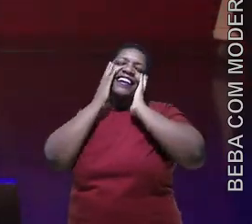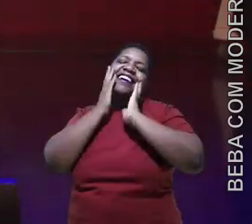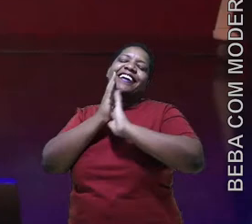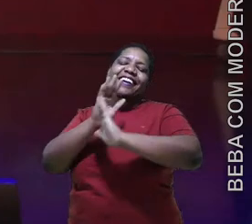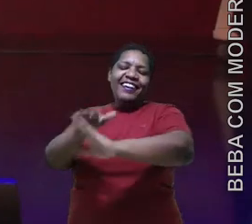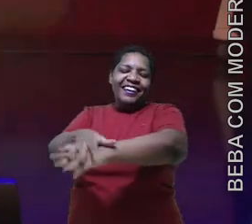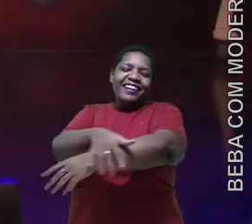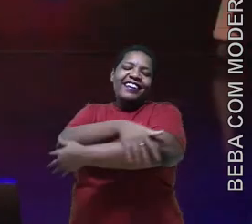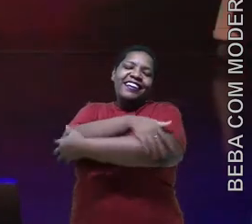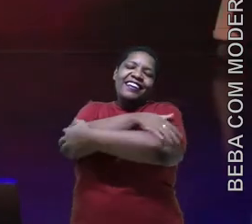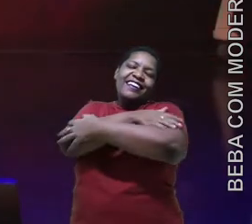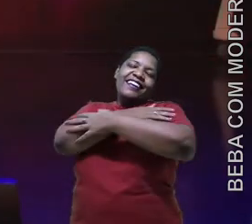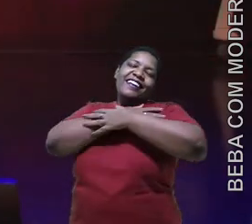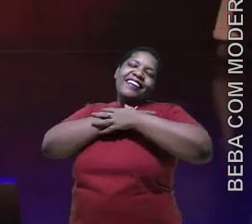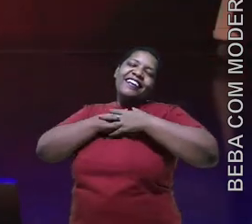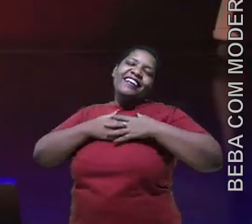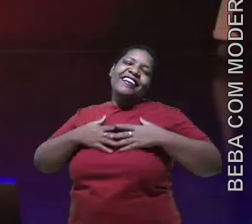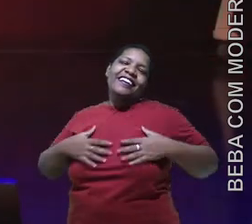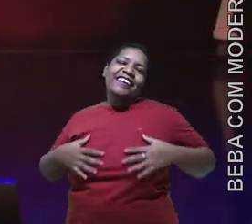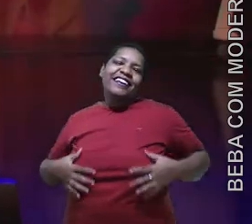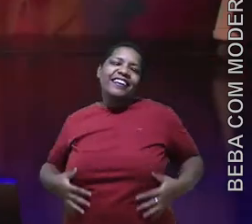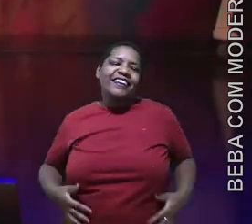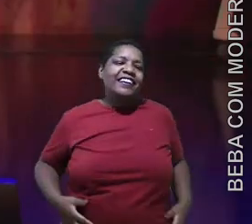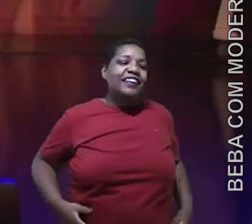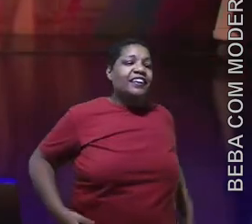deixe minha festa